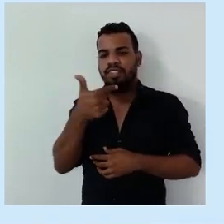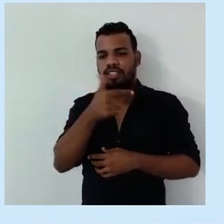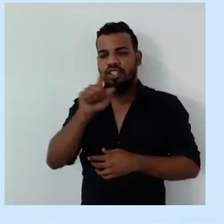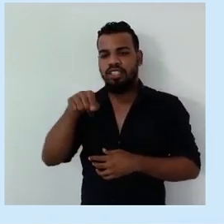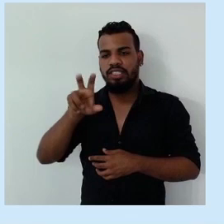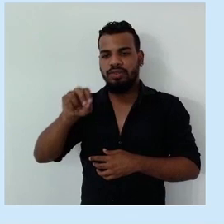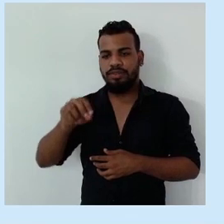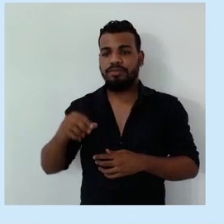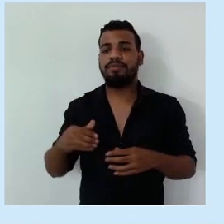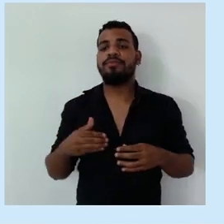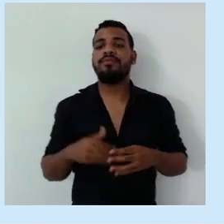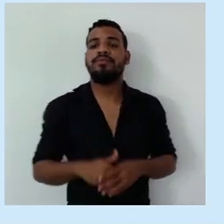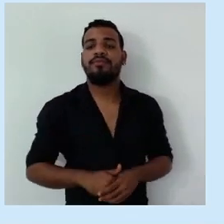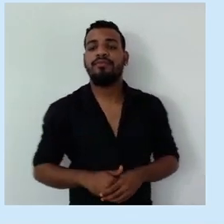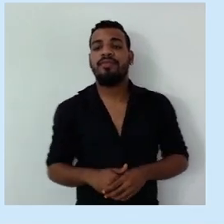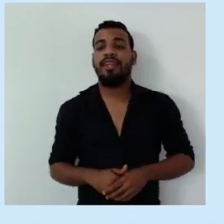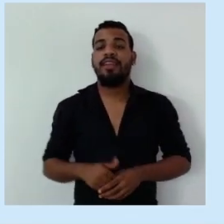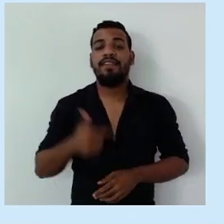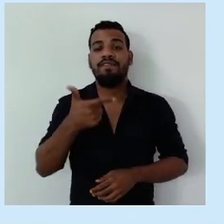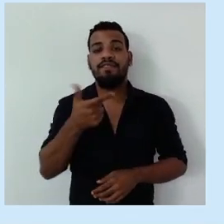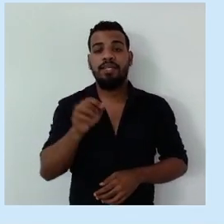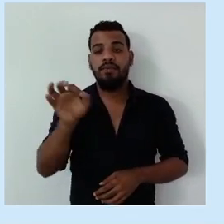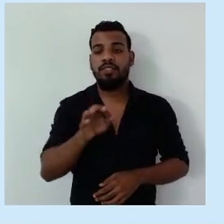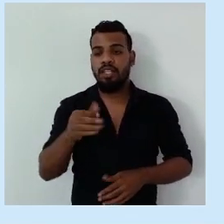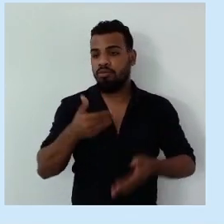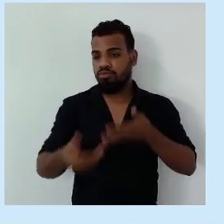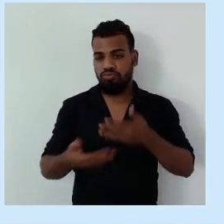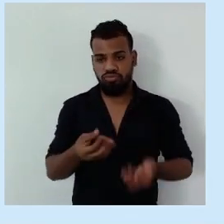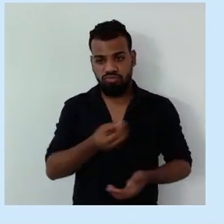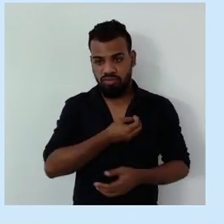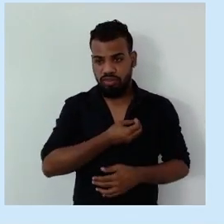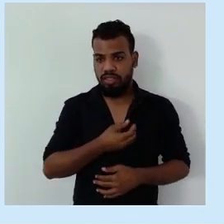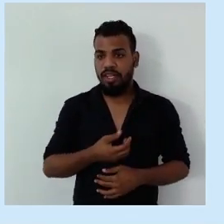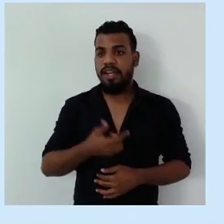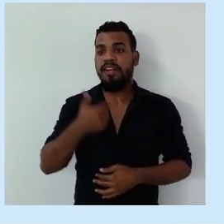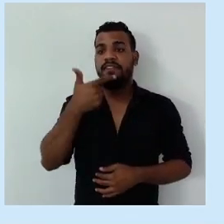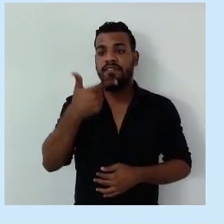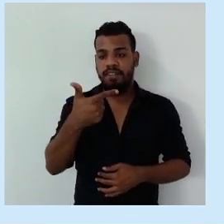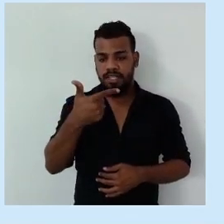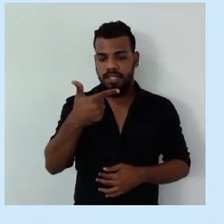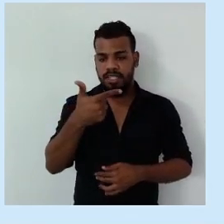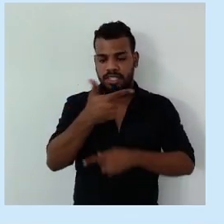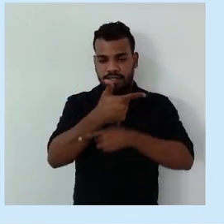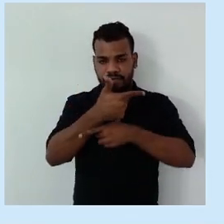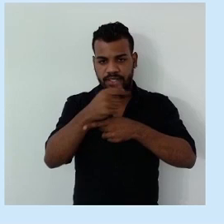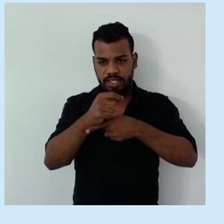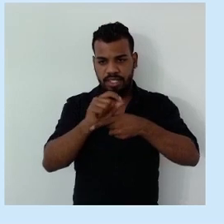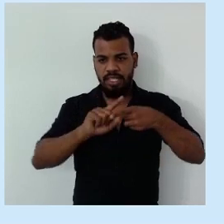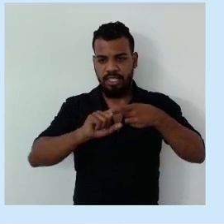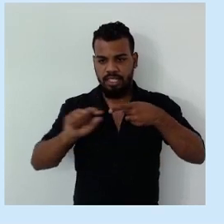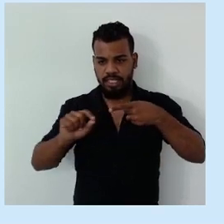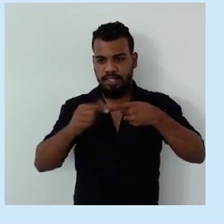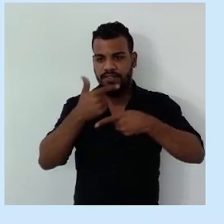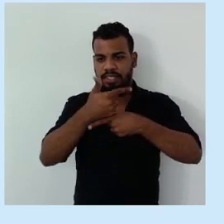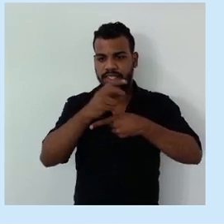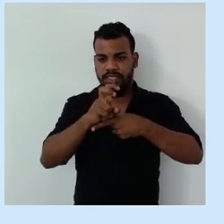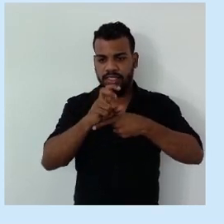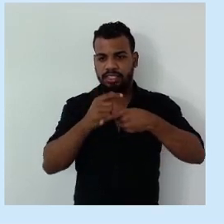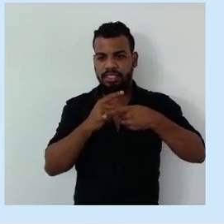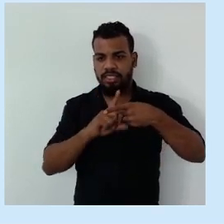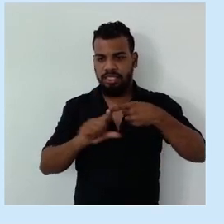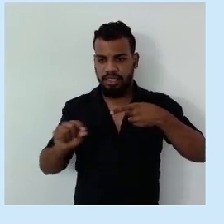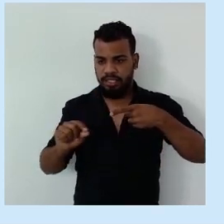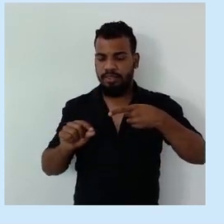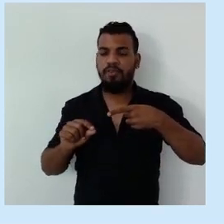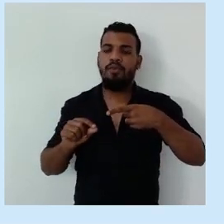qualquer valor, 20% de qualquer valor, 20 sobre 100, 25 sobre 100,